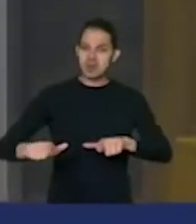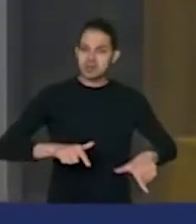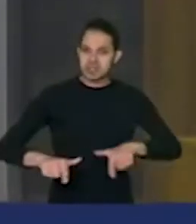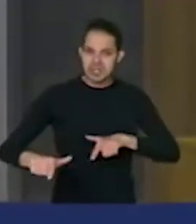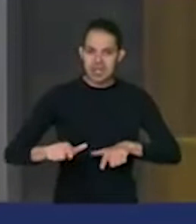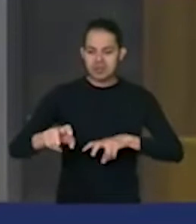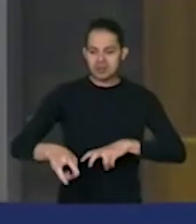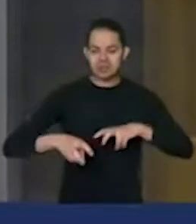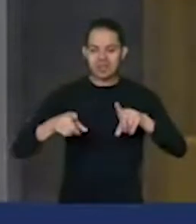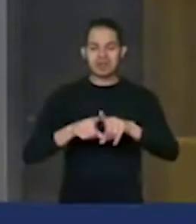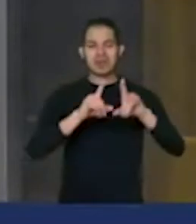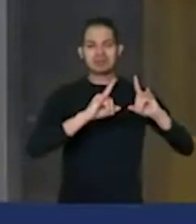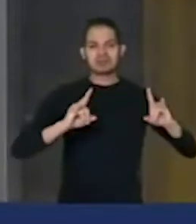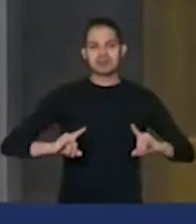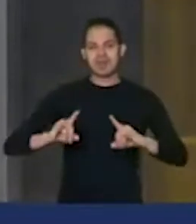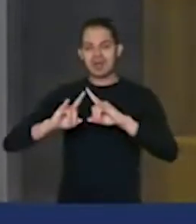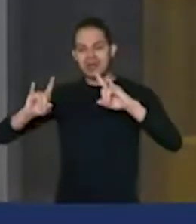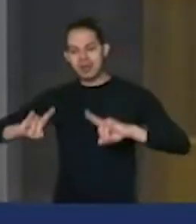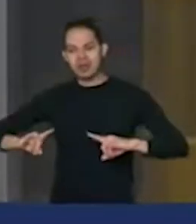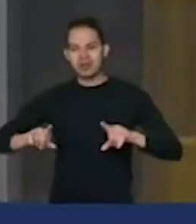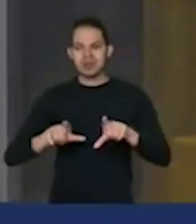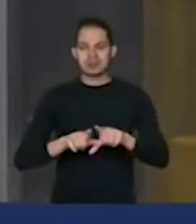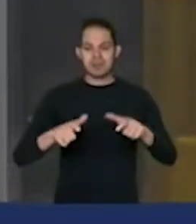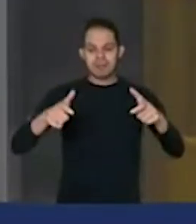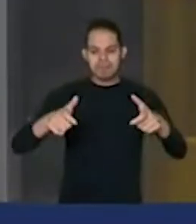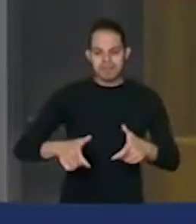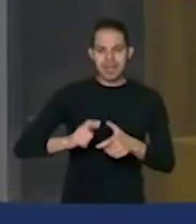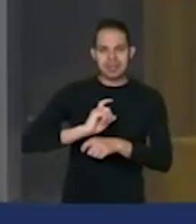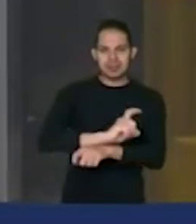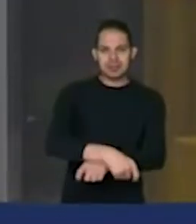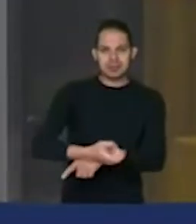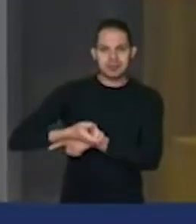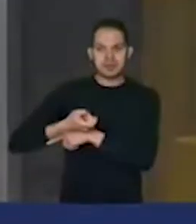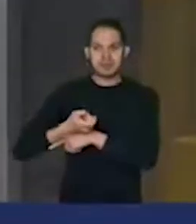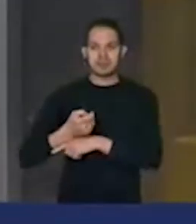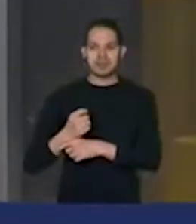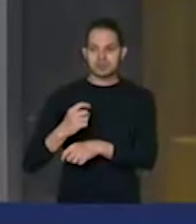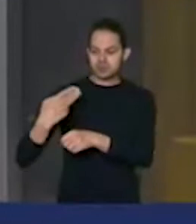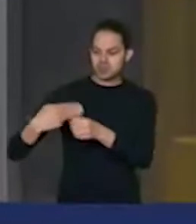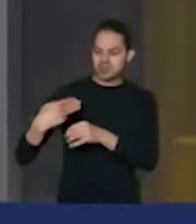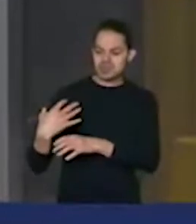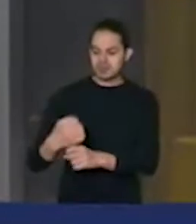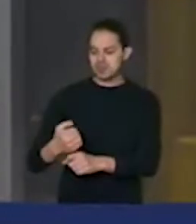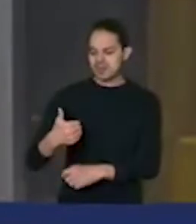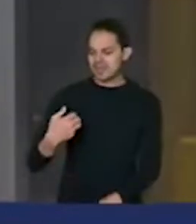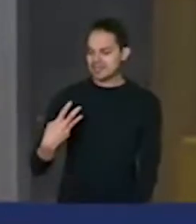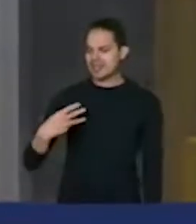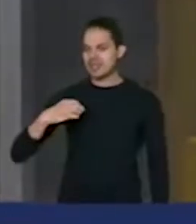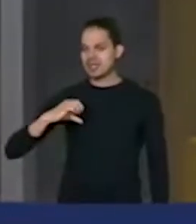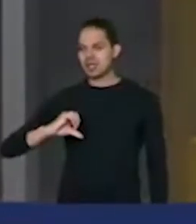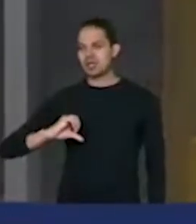de quilombos. E dentre os 139 municípios do Tocantins, nós já